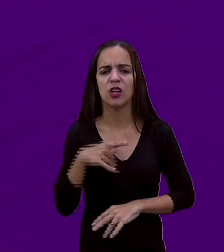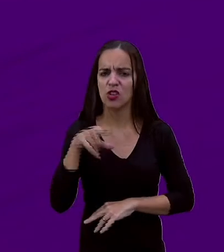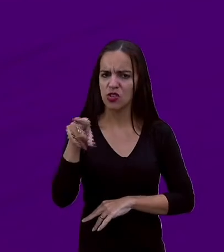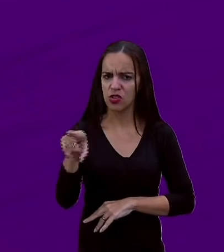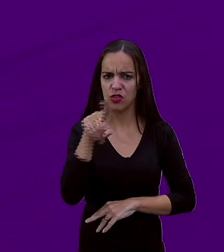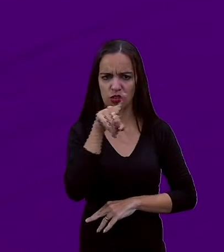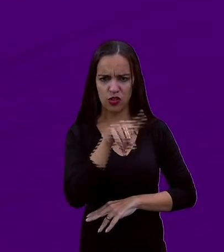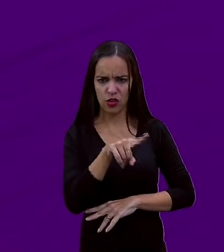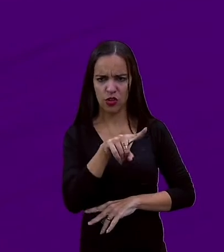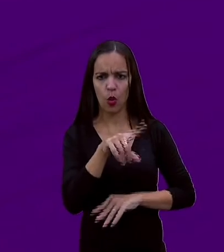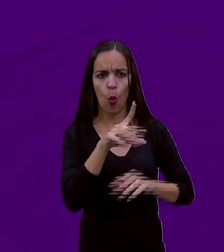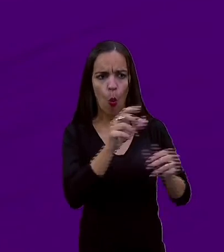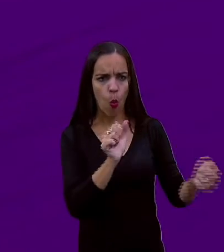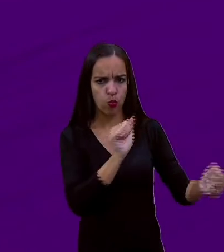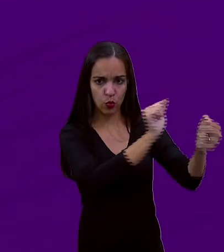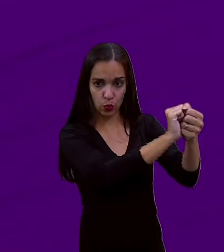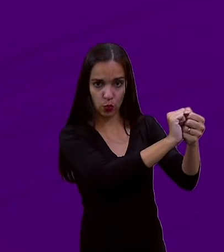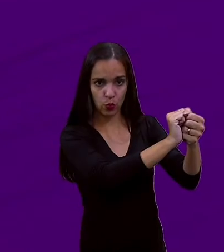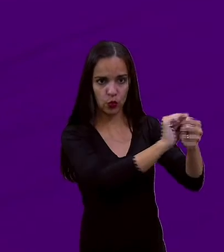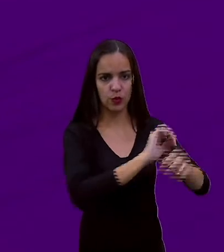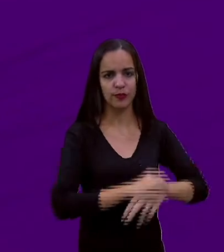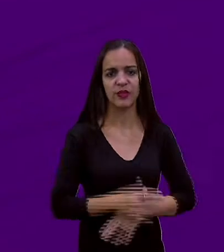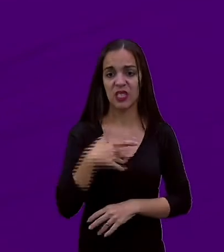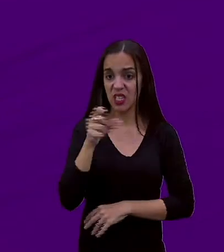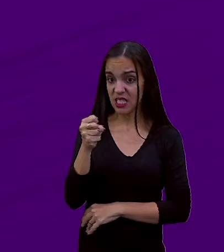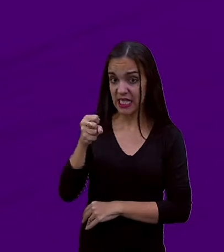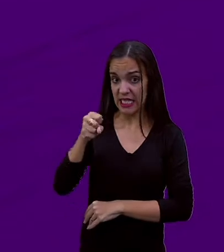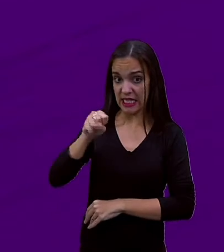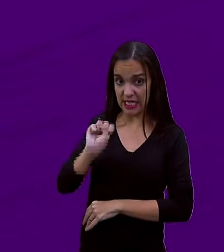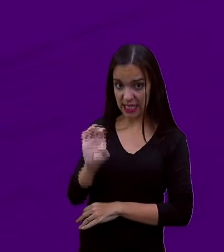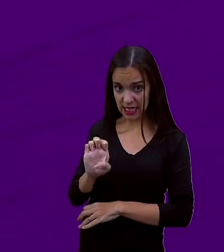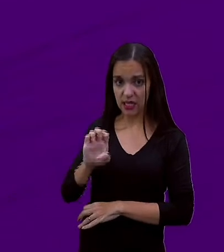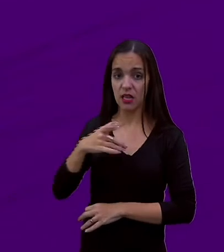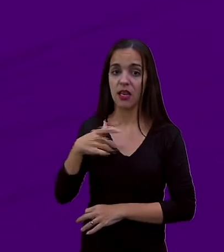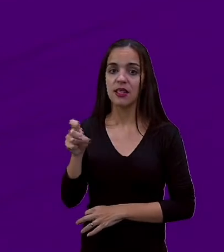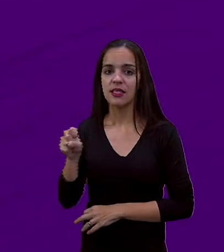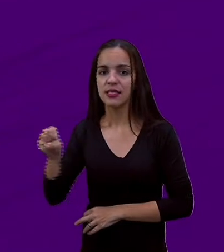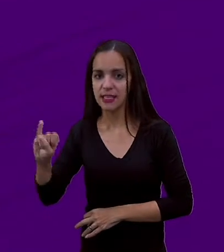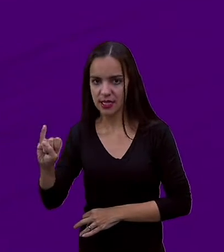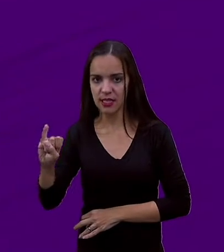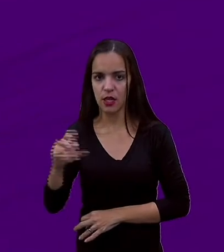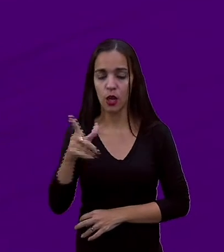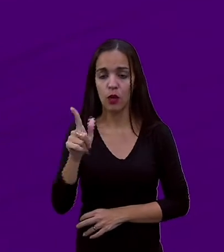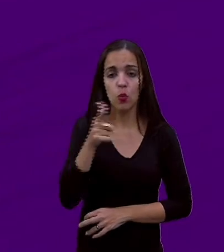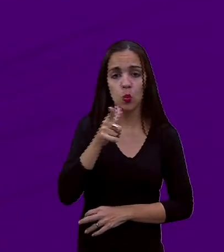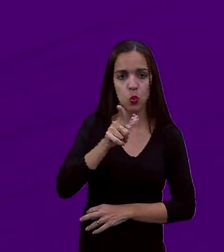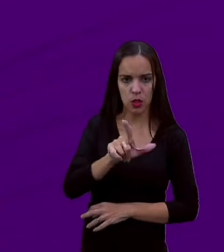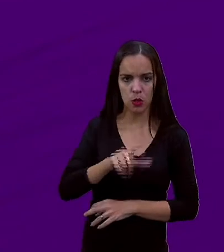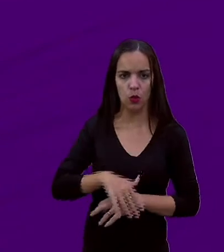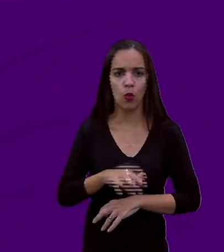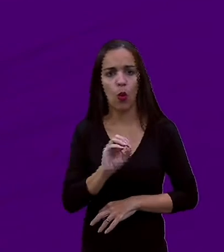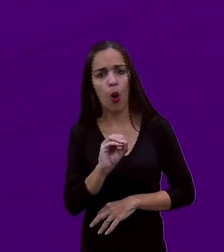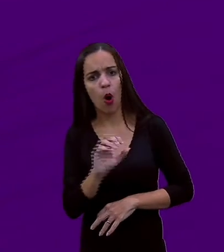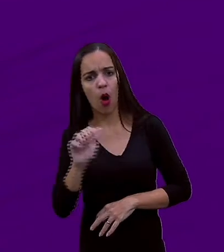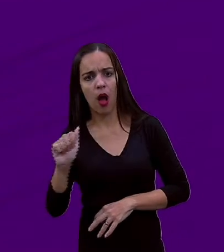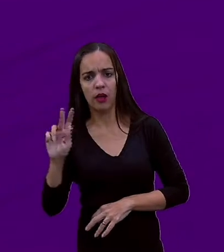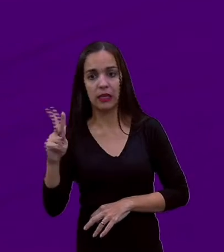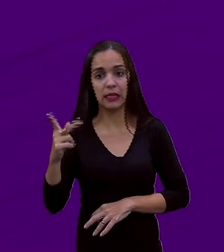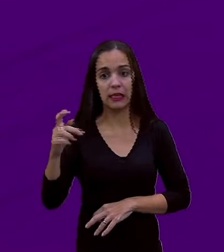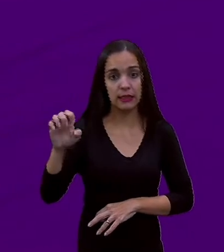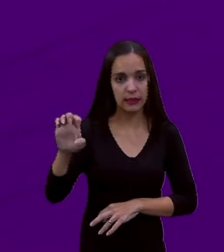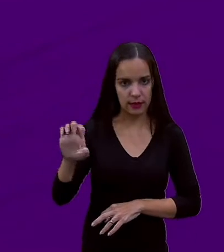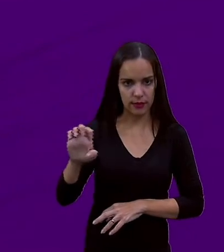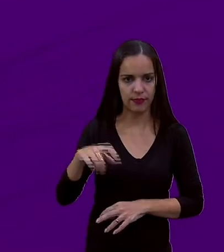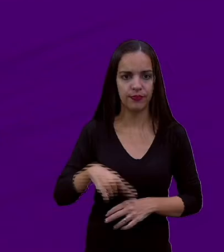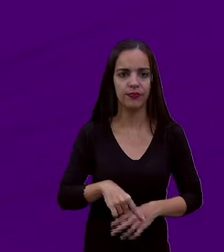ti, contigo, se, si, consigo, o, a, lhe,